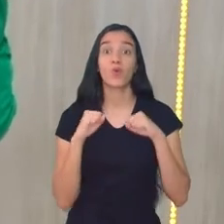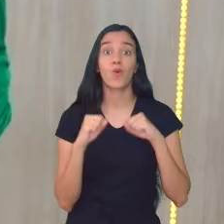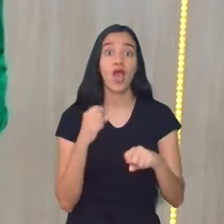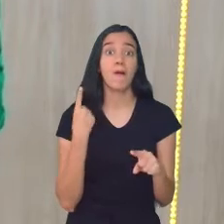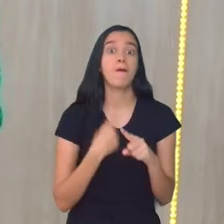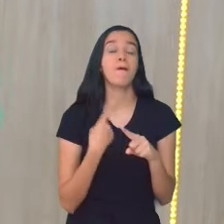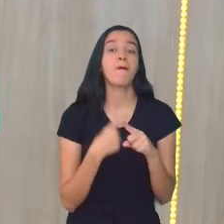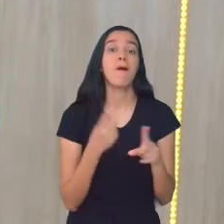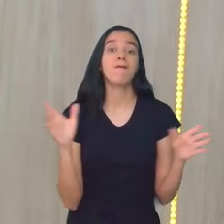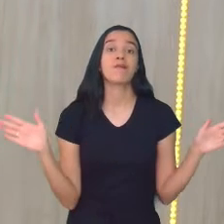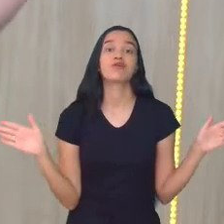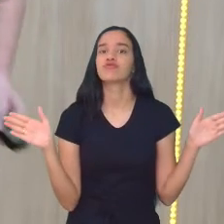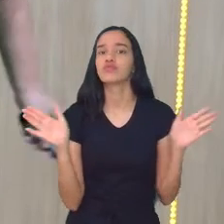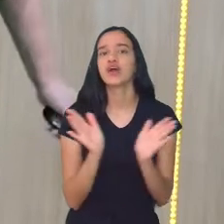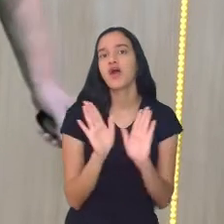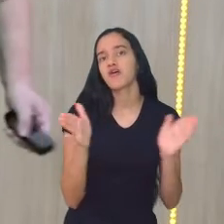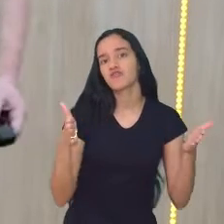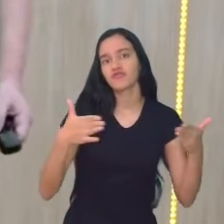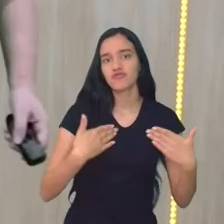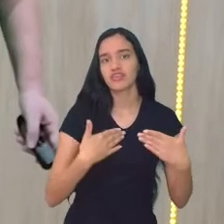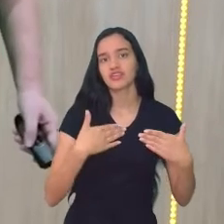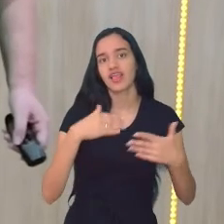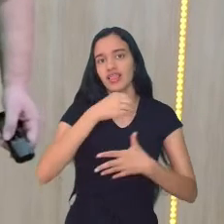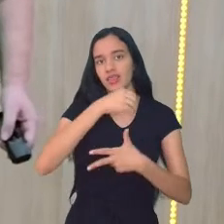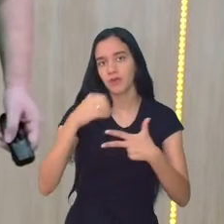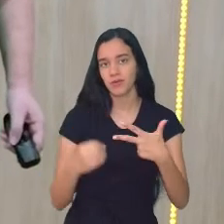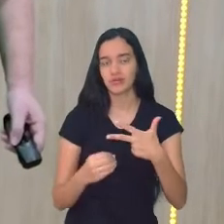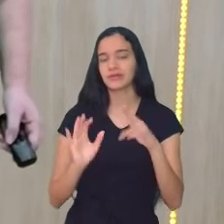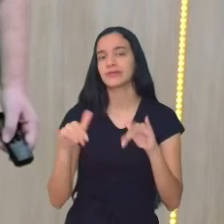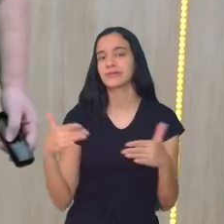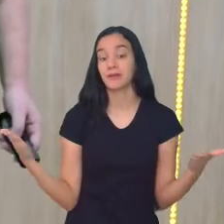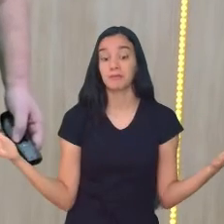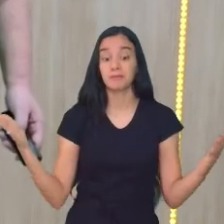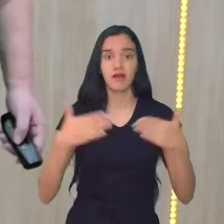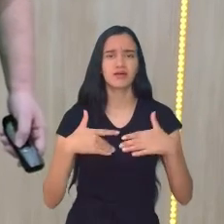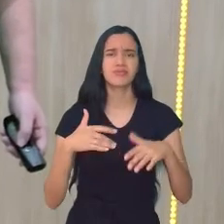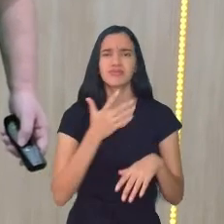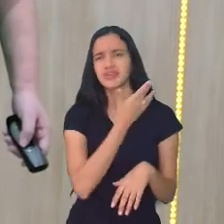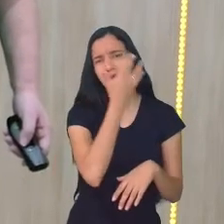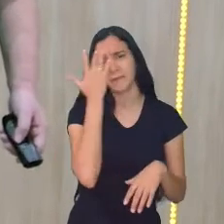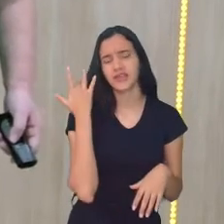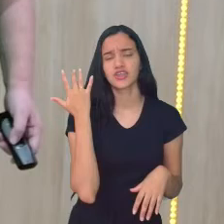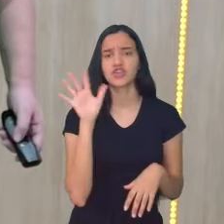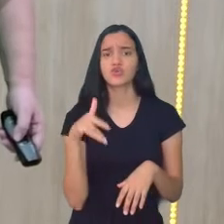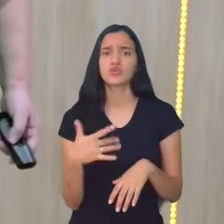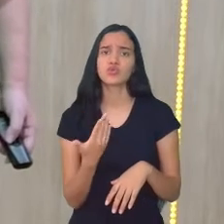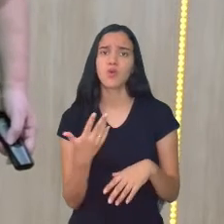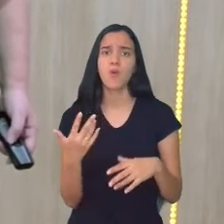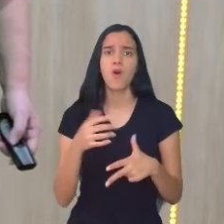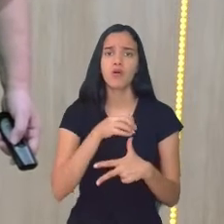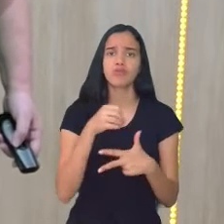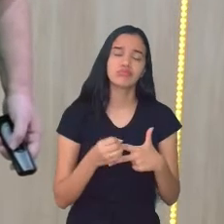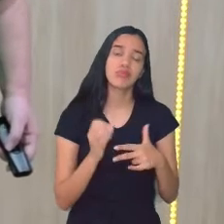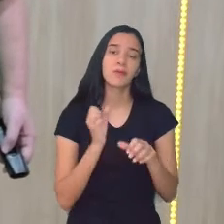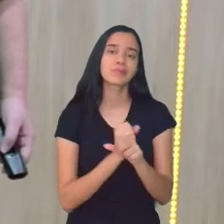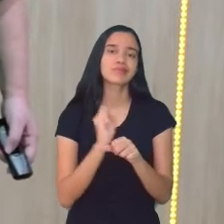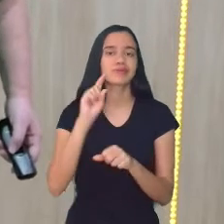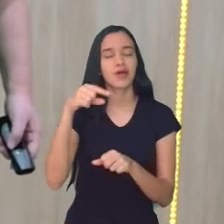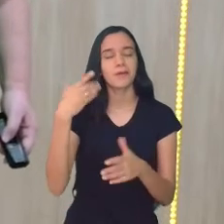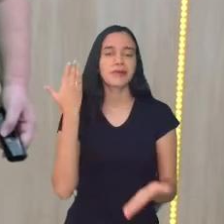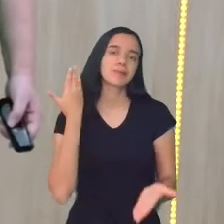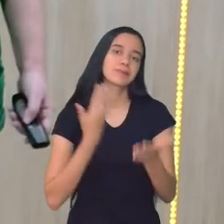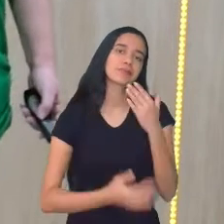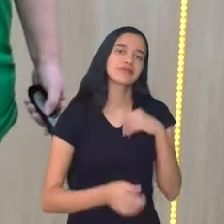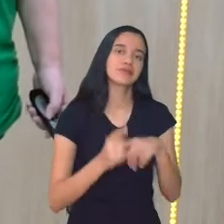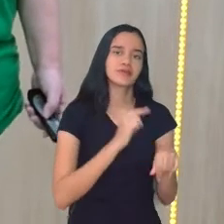porque ia fechar os portões do Enem? Tanta gente deixou o Enem para o próximo ano porque perdeu o